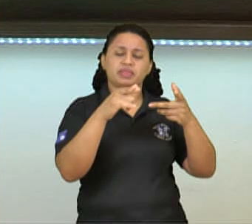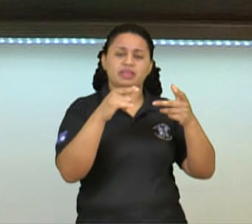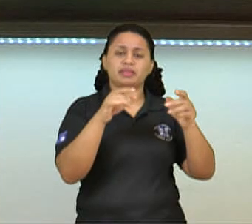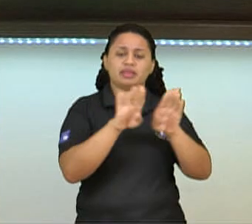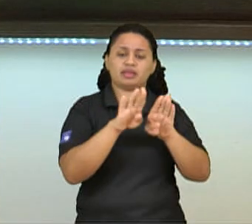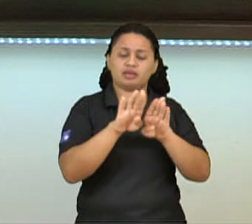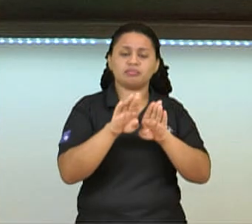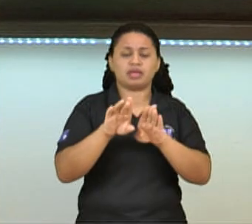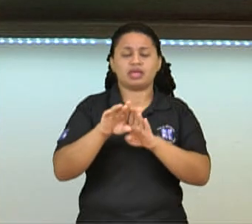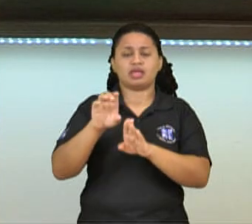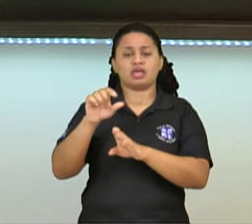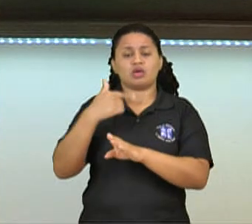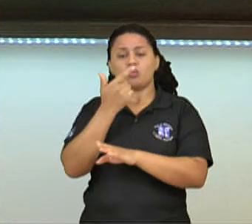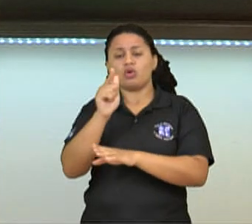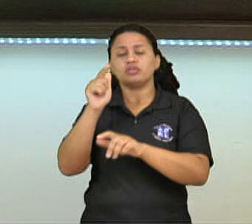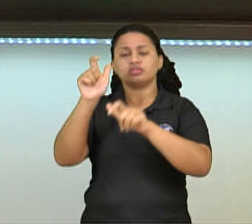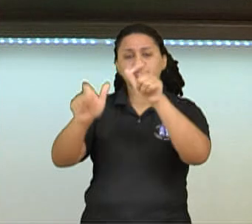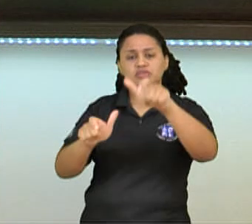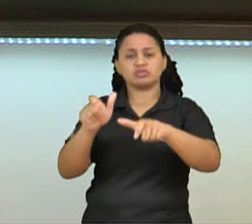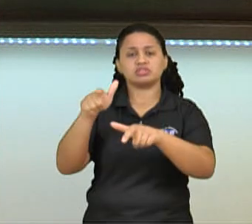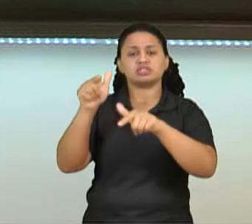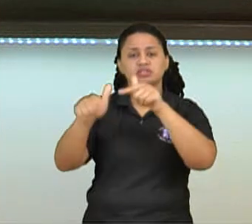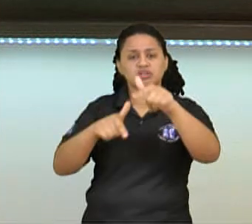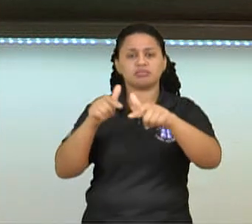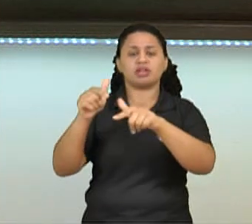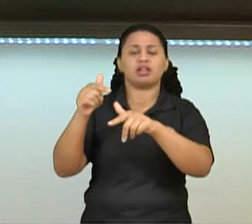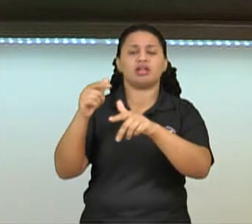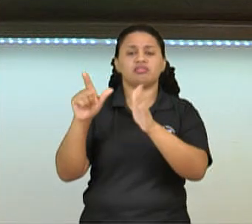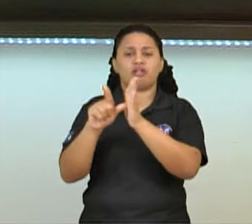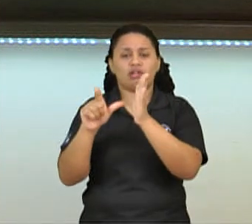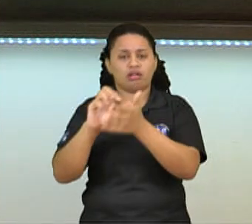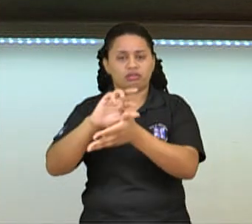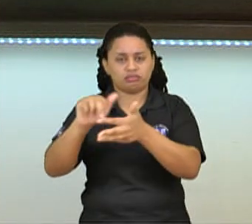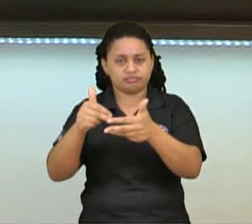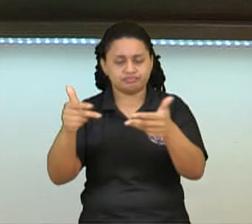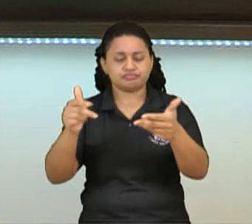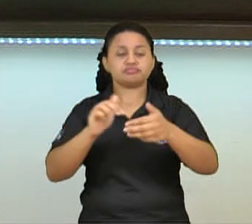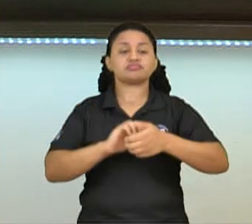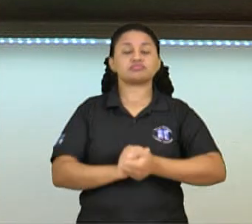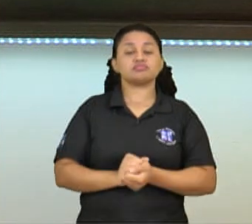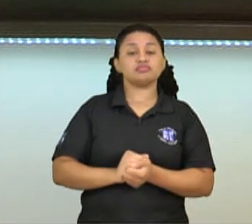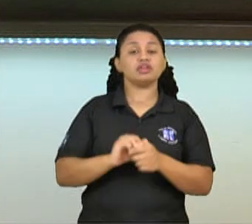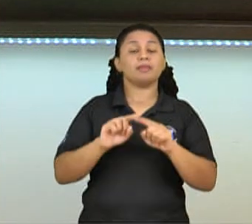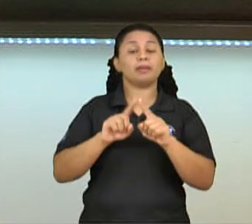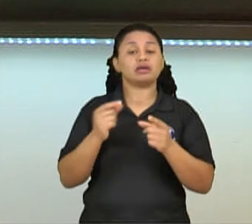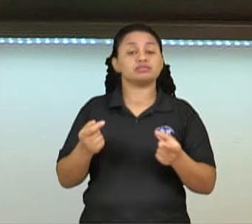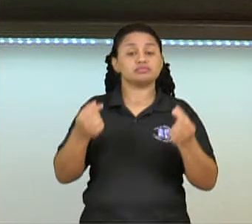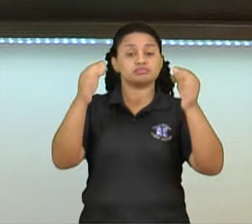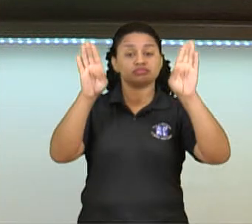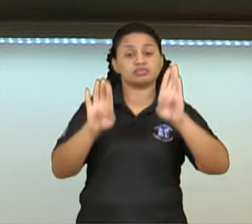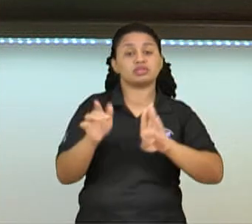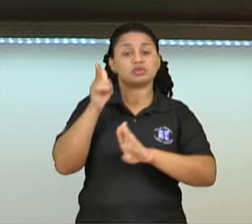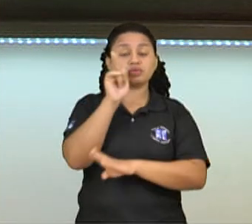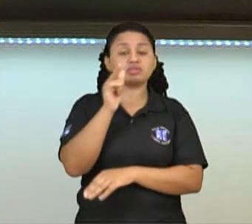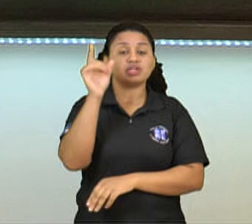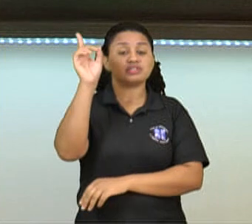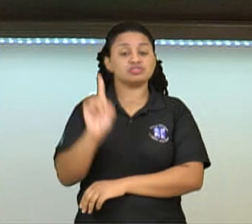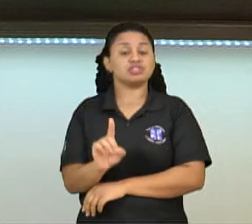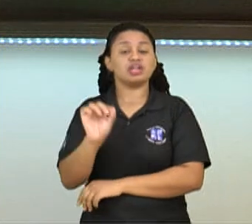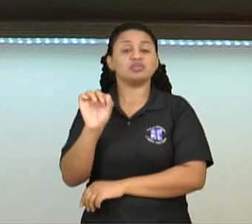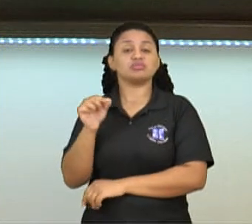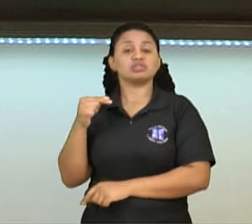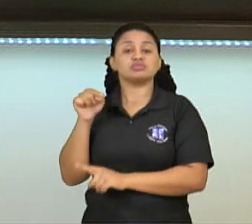eram os trabalhadores urbanos. Mas a burguesia é que vai acabar conseguindo alguns direitos mais garantidos dentro do nível